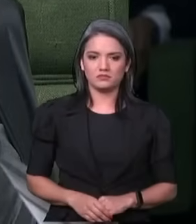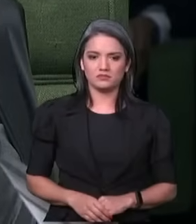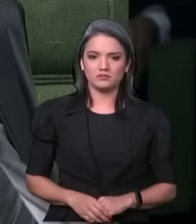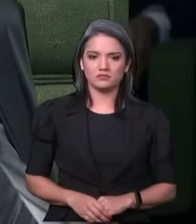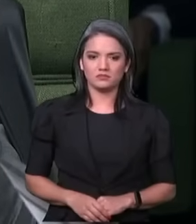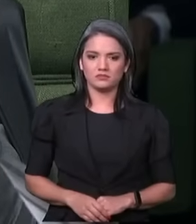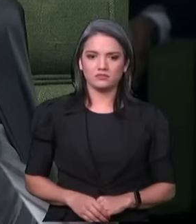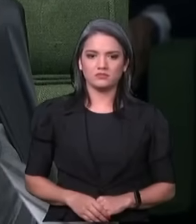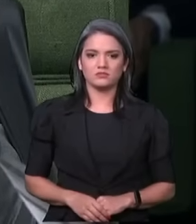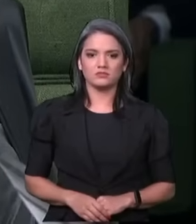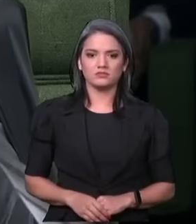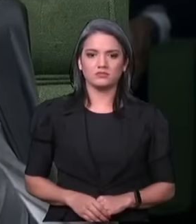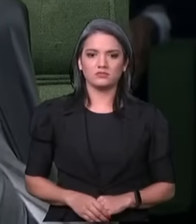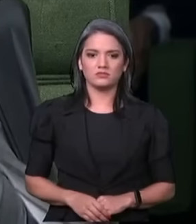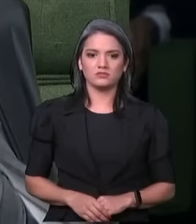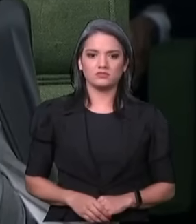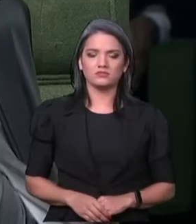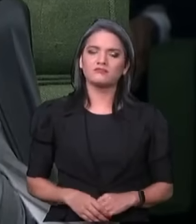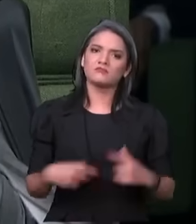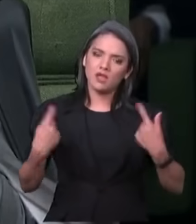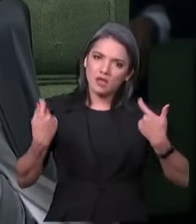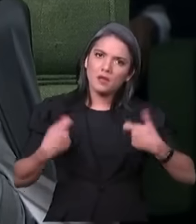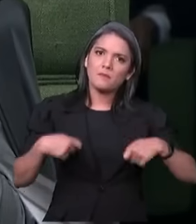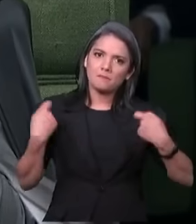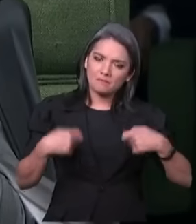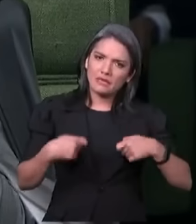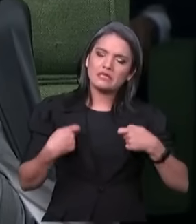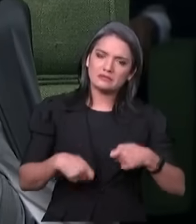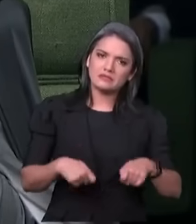qualquer é preciso dizer